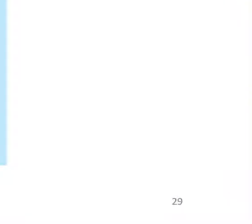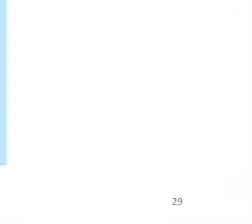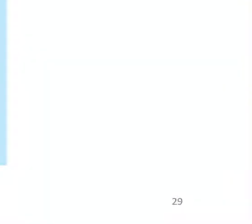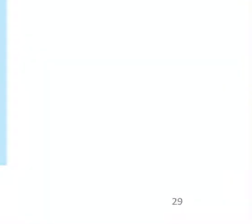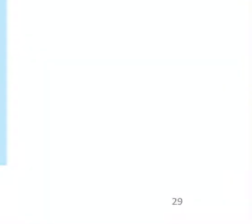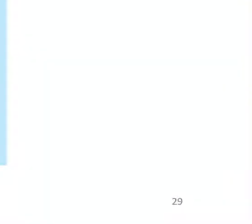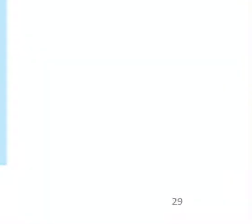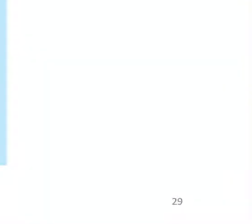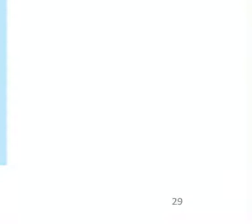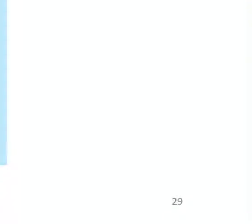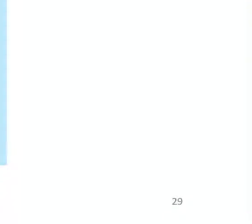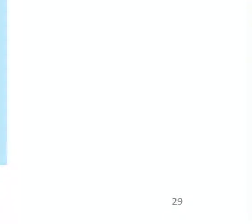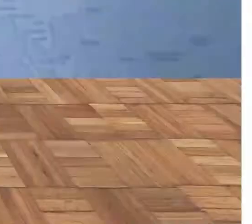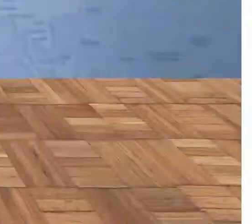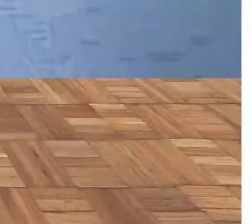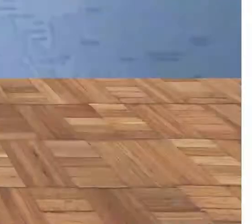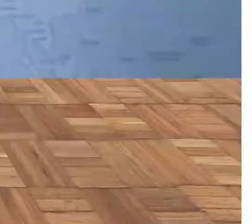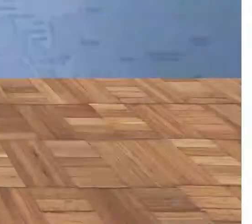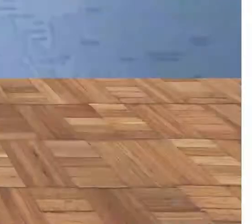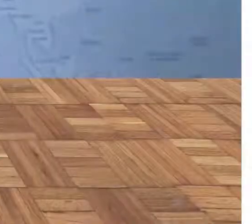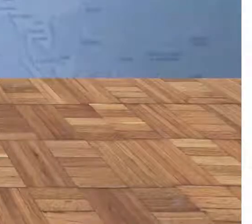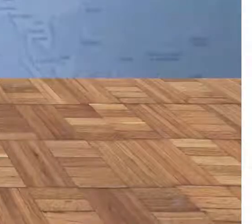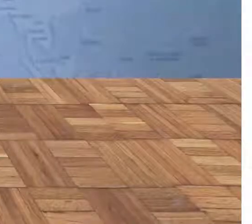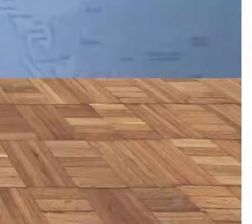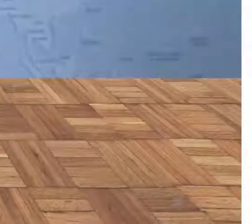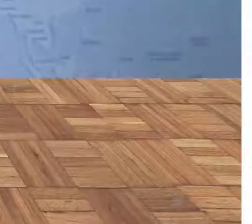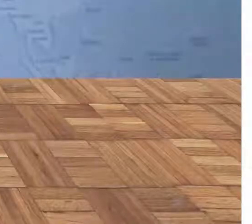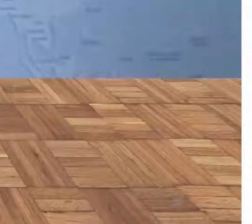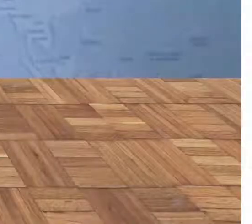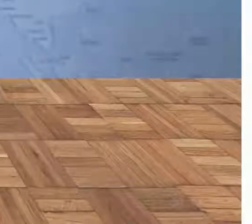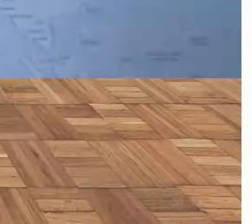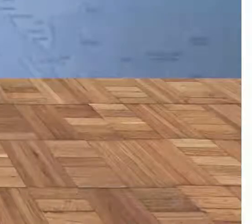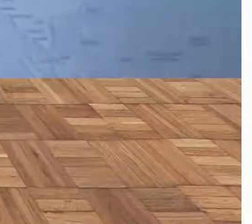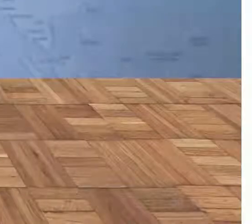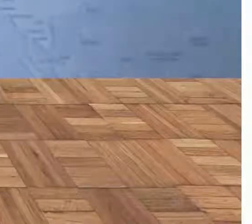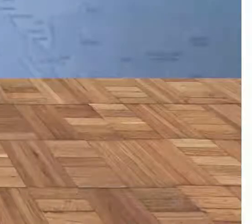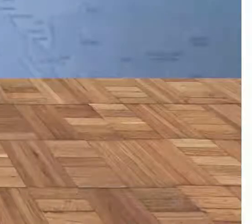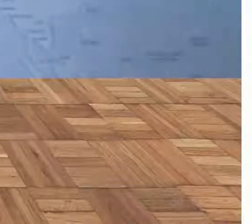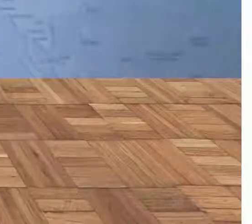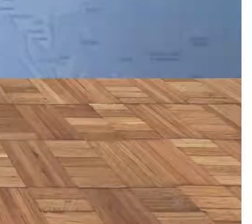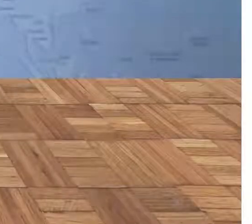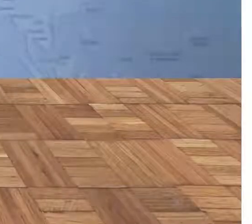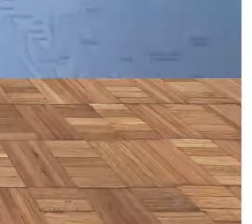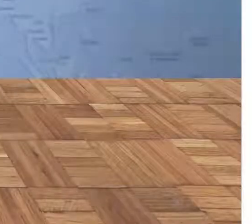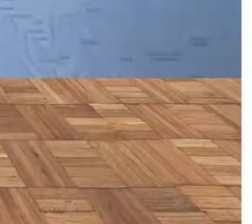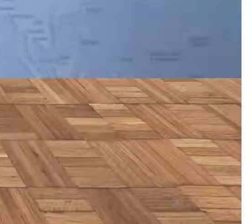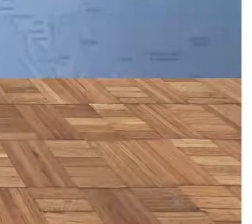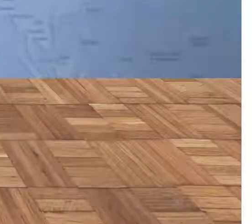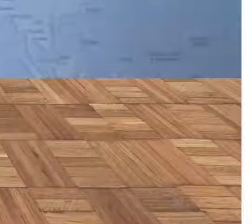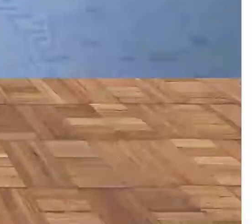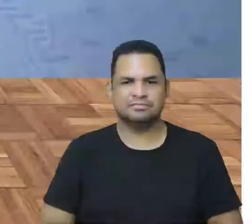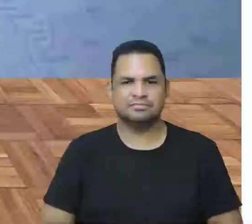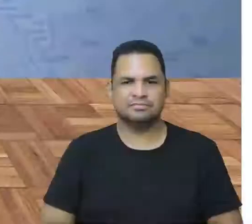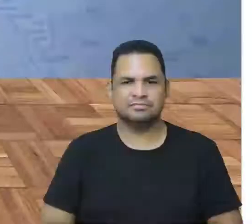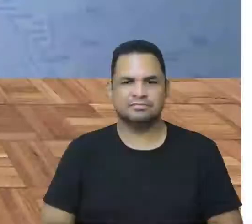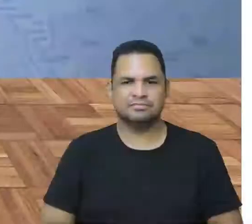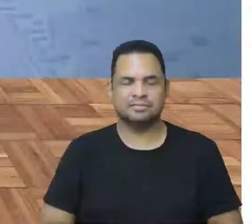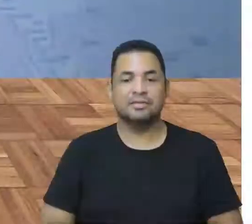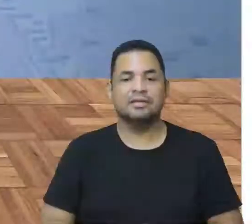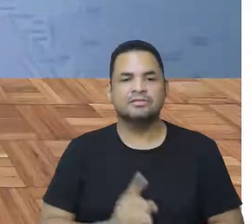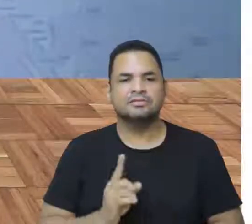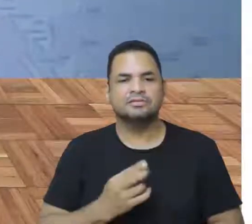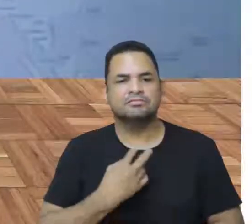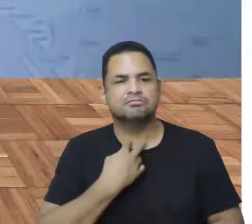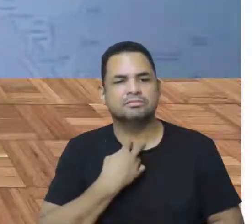Isso é nós no nosso planeta. E claro, você não pode deixar de dar